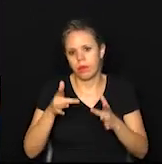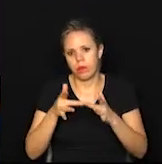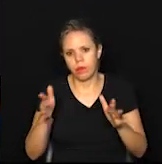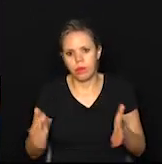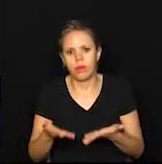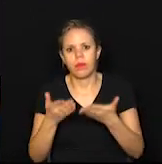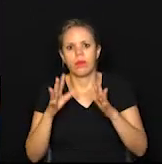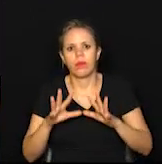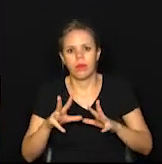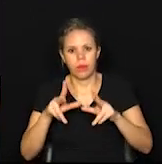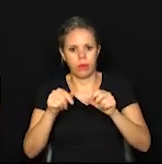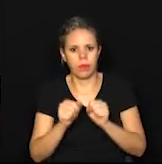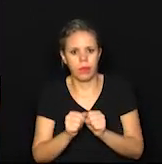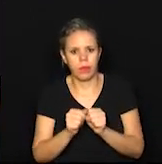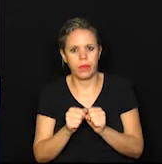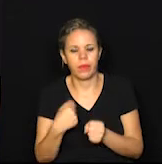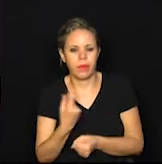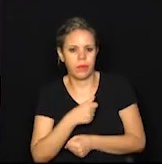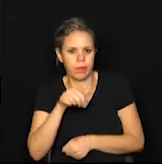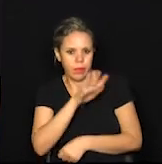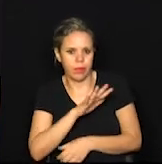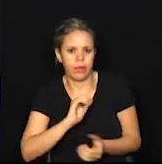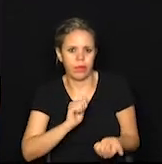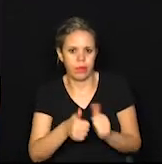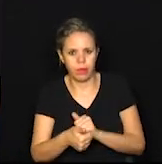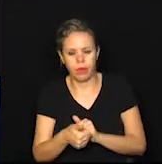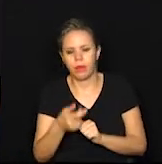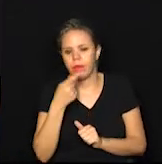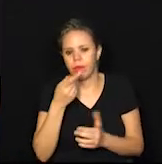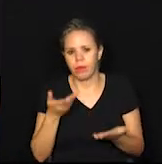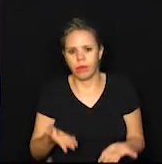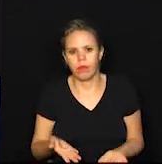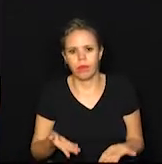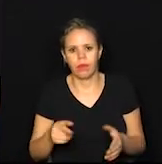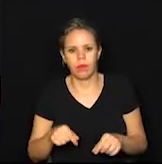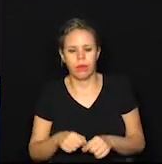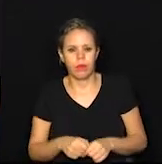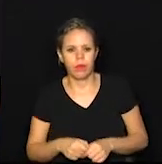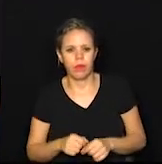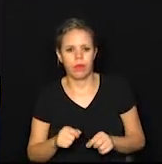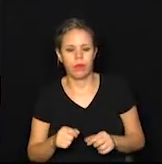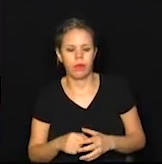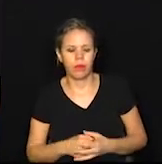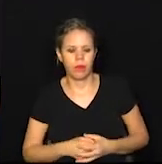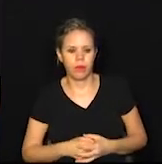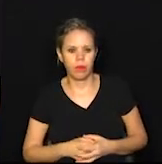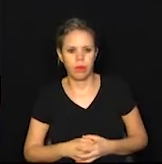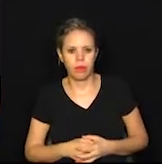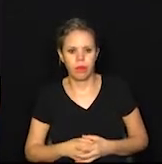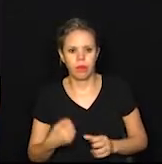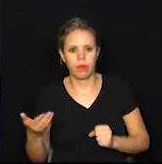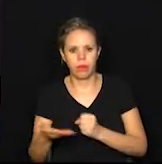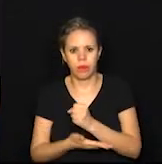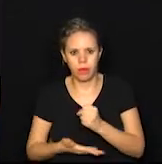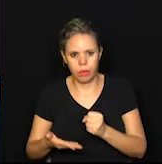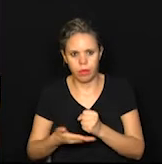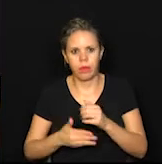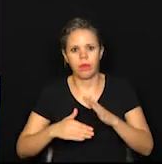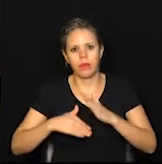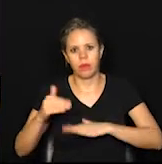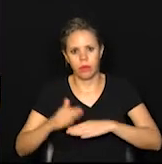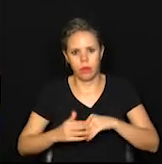de todas as áreas esportivas. Até mencionei aqui num modo mais amplo, amador, profissional e